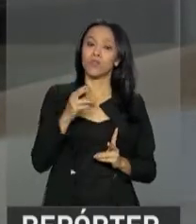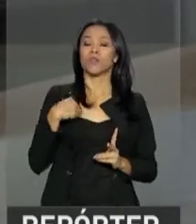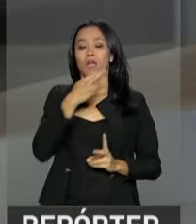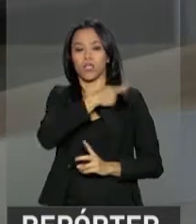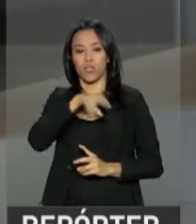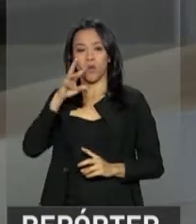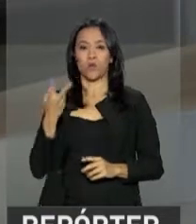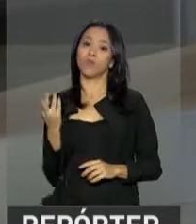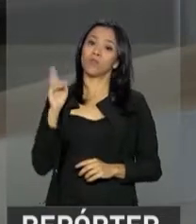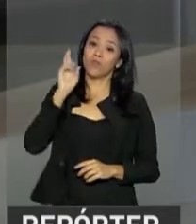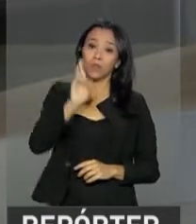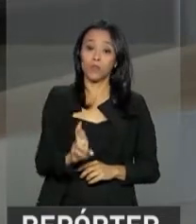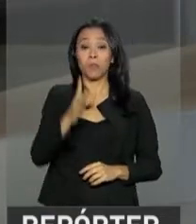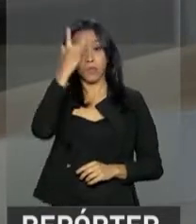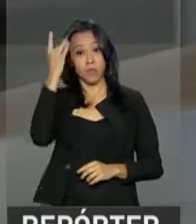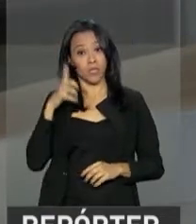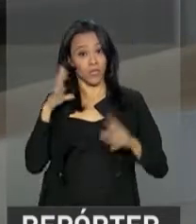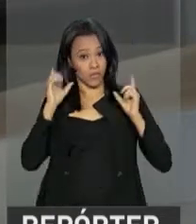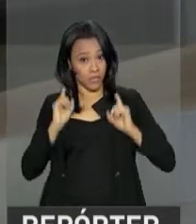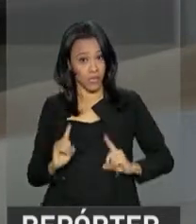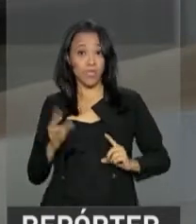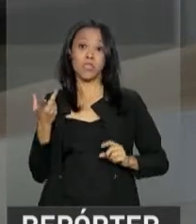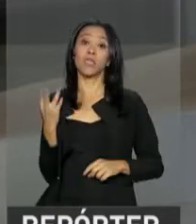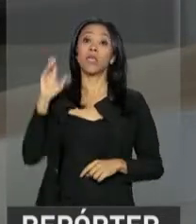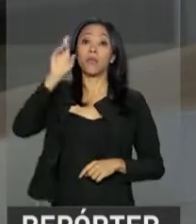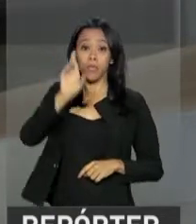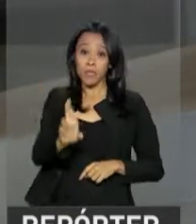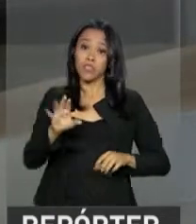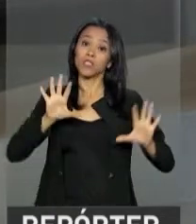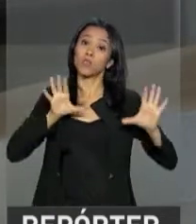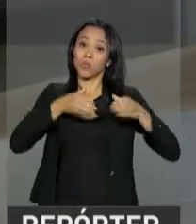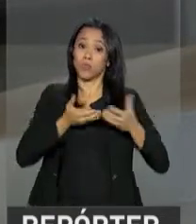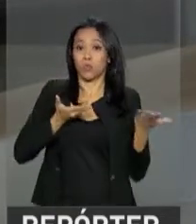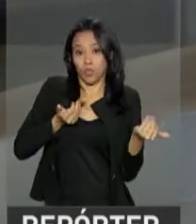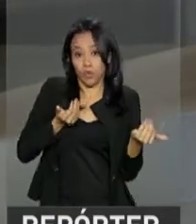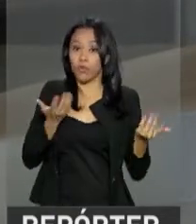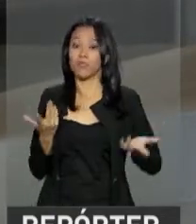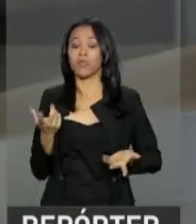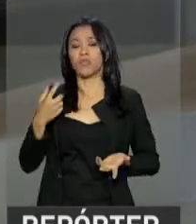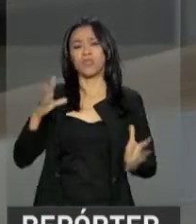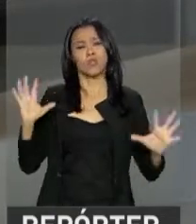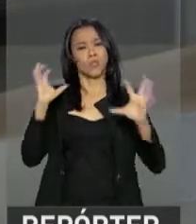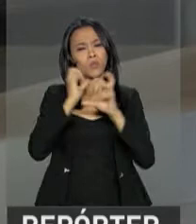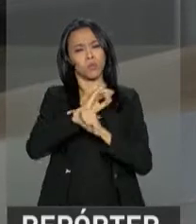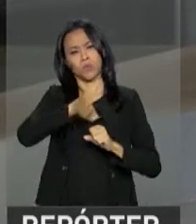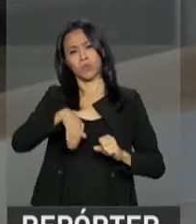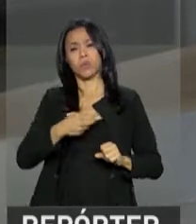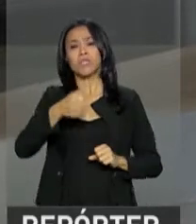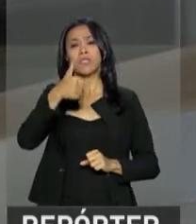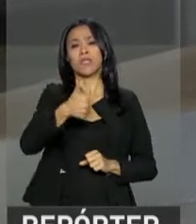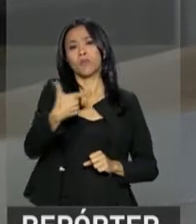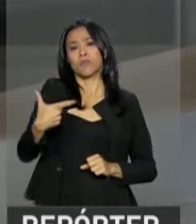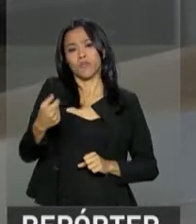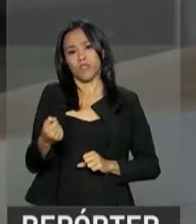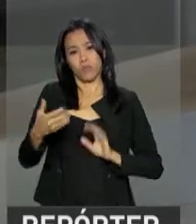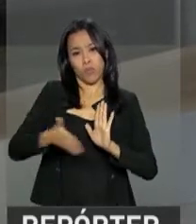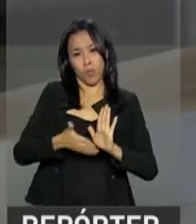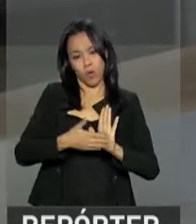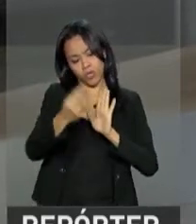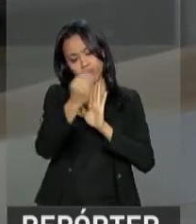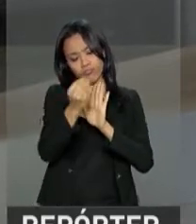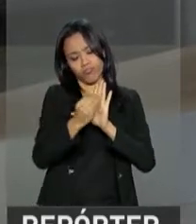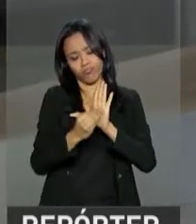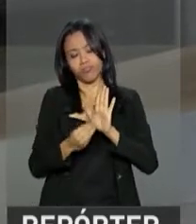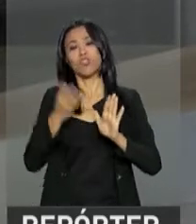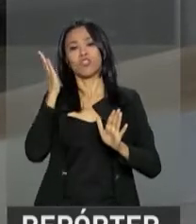deficiência e também representação de jovens durante esta conferência 120 propostas foram aprovadas pelos delegados